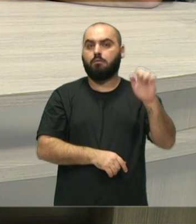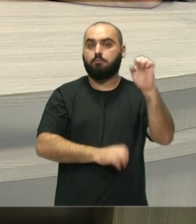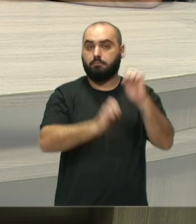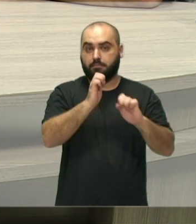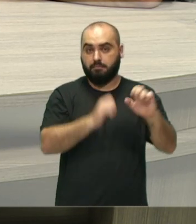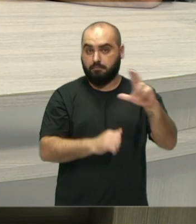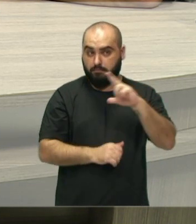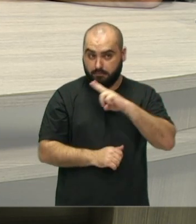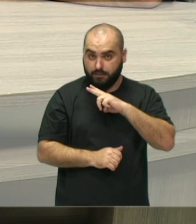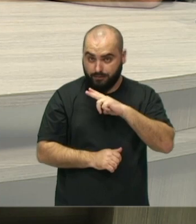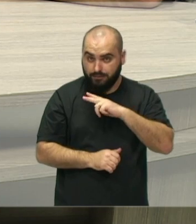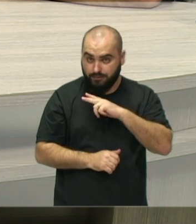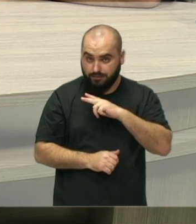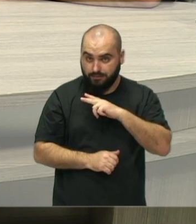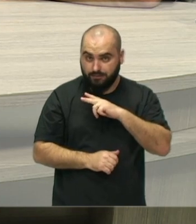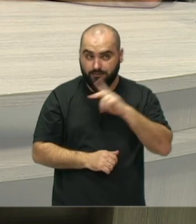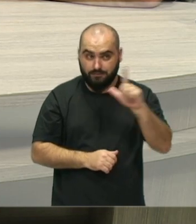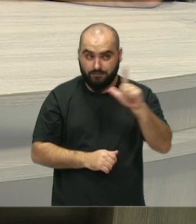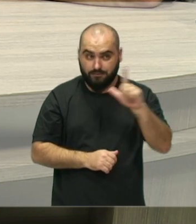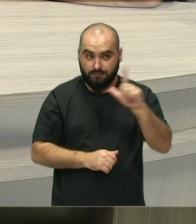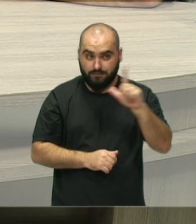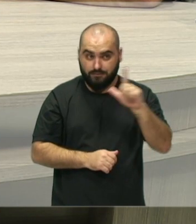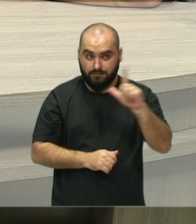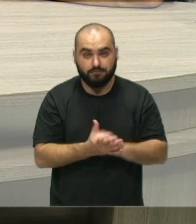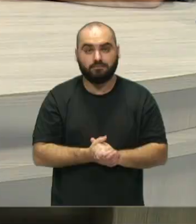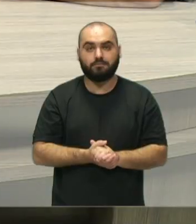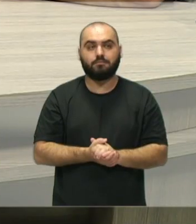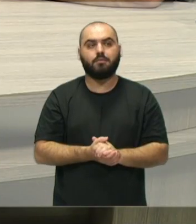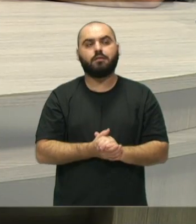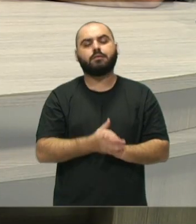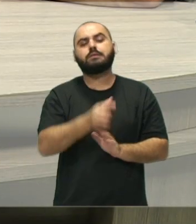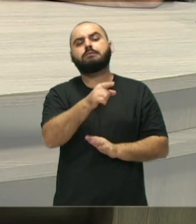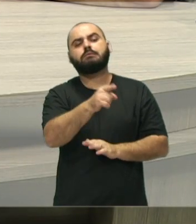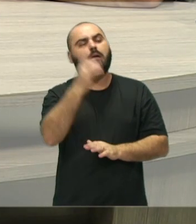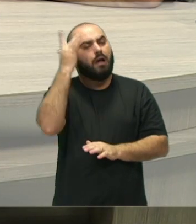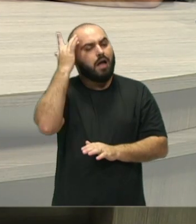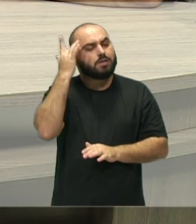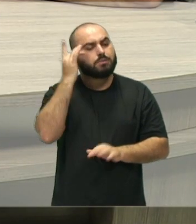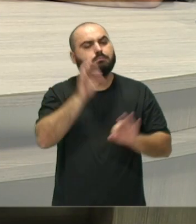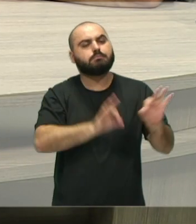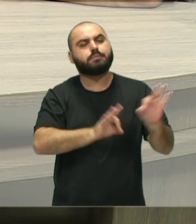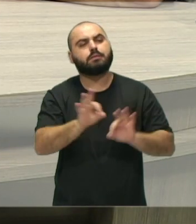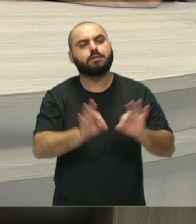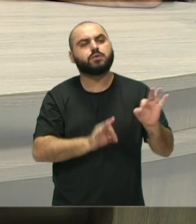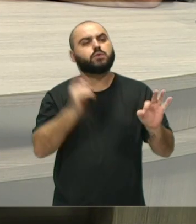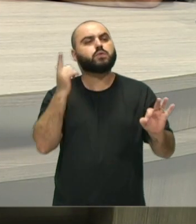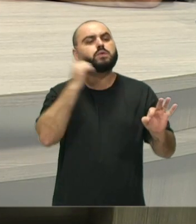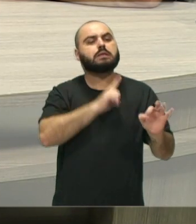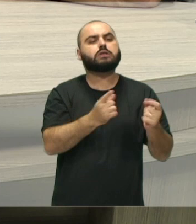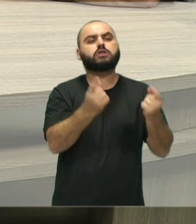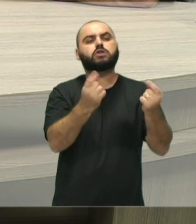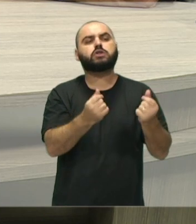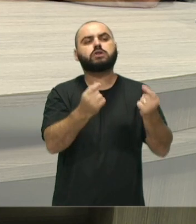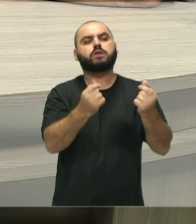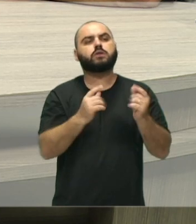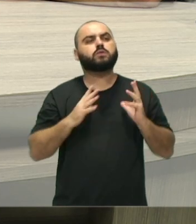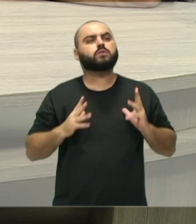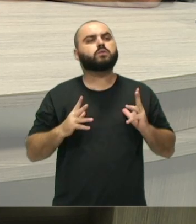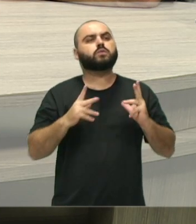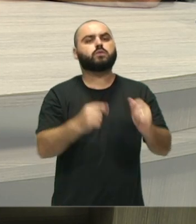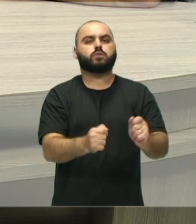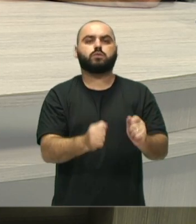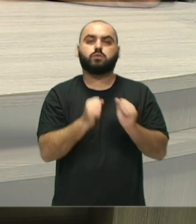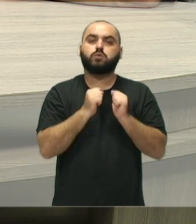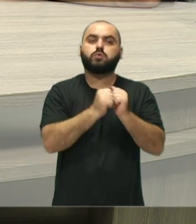espera que venha exatamente da iniciativa privada. Como é que vocês estão planejando conseguir tamanha monta de dinheiro junto